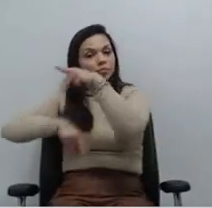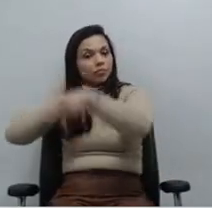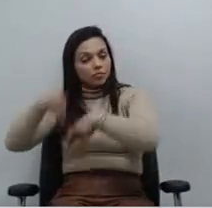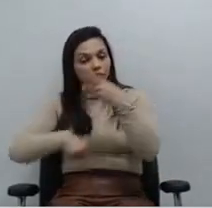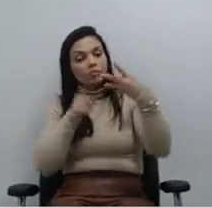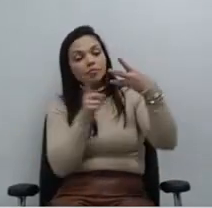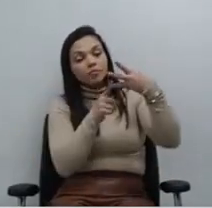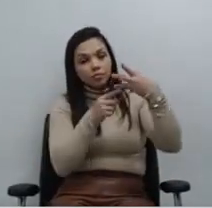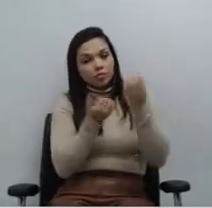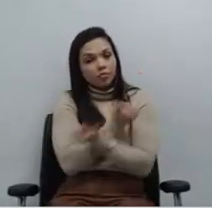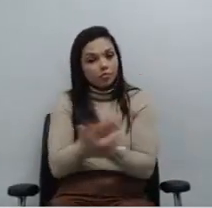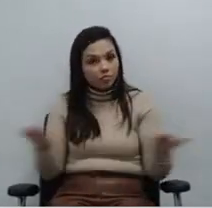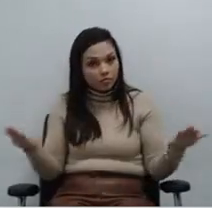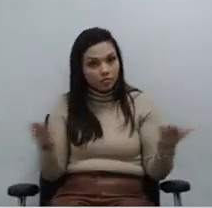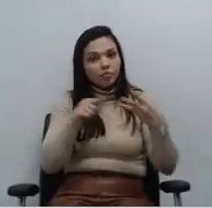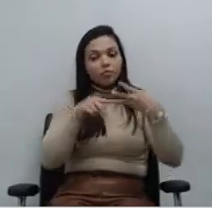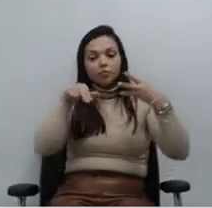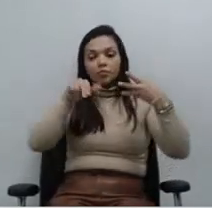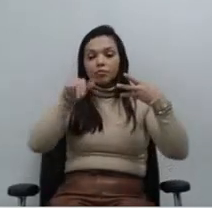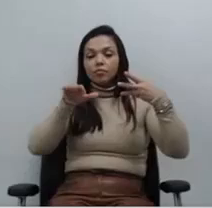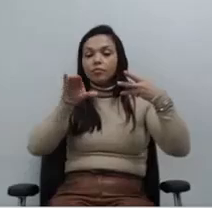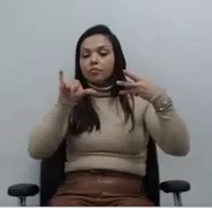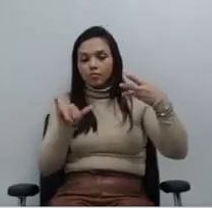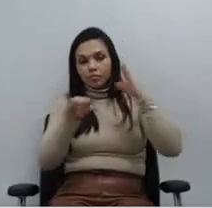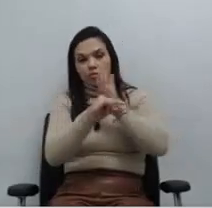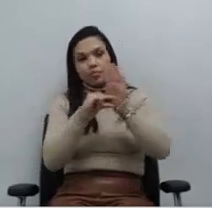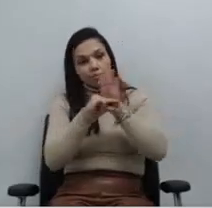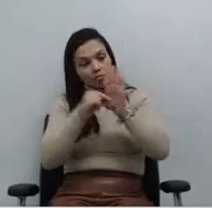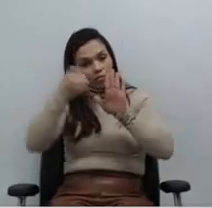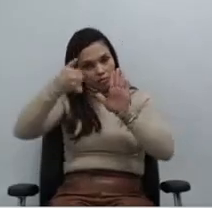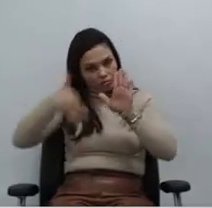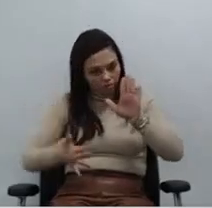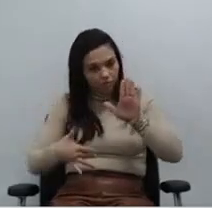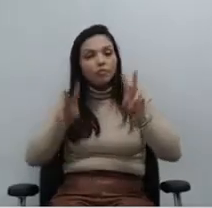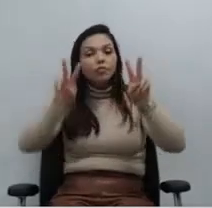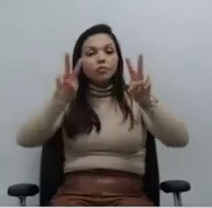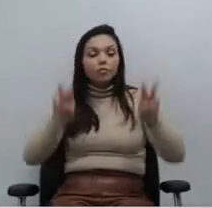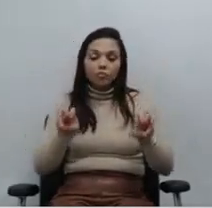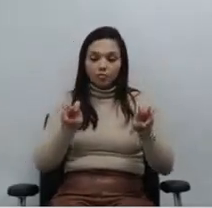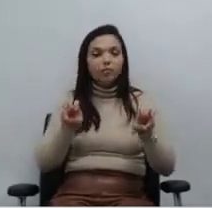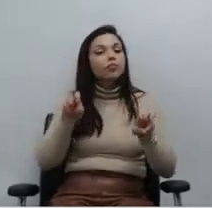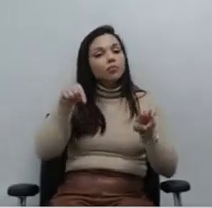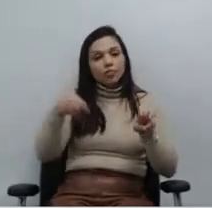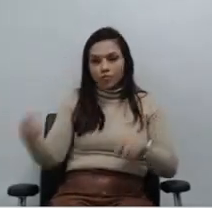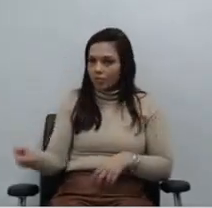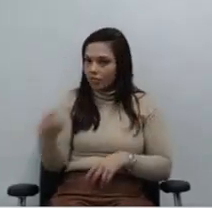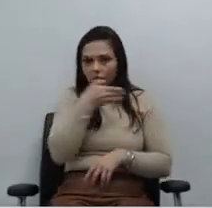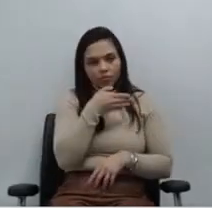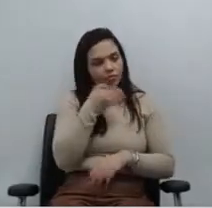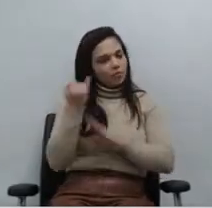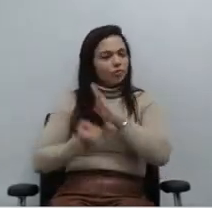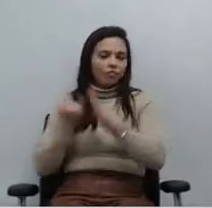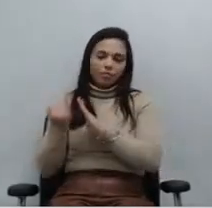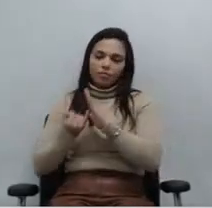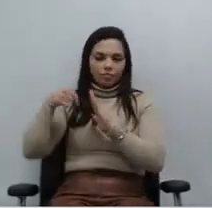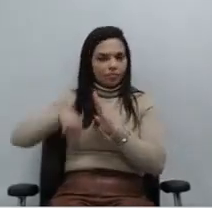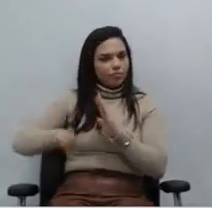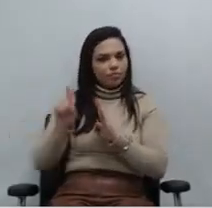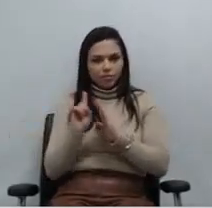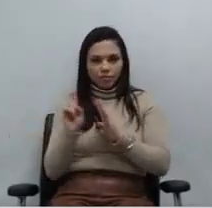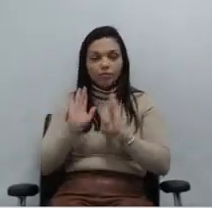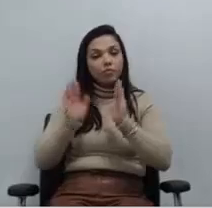de justiça trazida pela Nancy Fraser. E a temática, conselheiros e conselheiras, ela não é recente no âmbito da instituição. Após